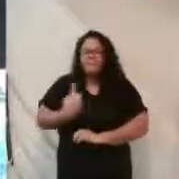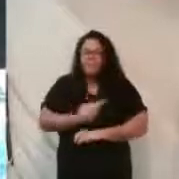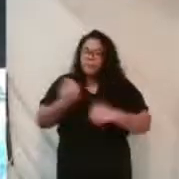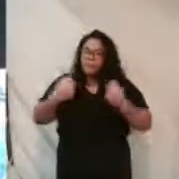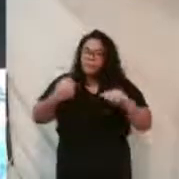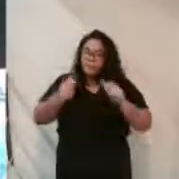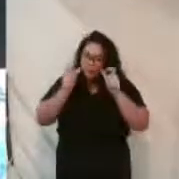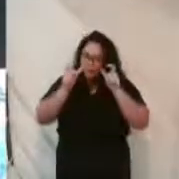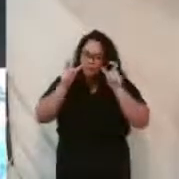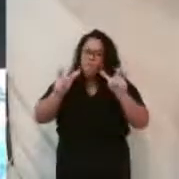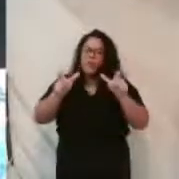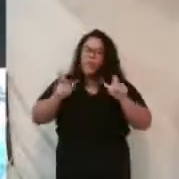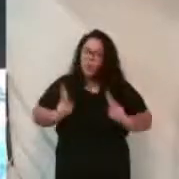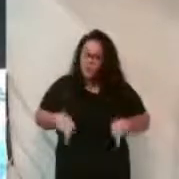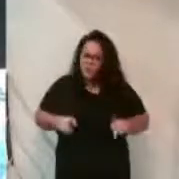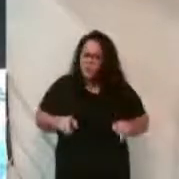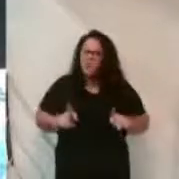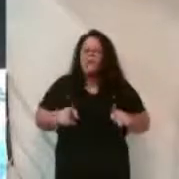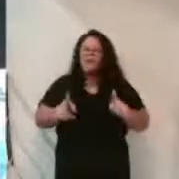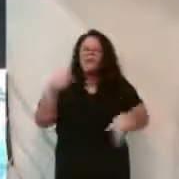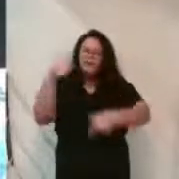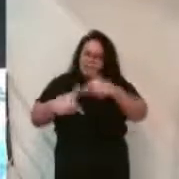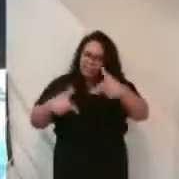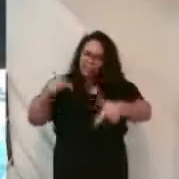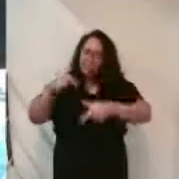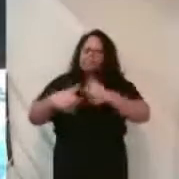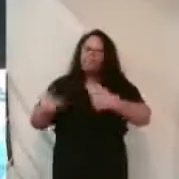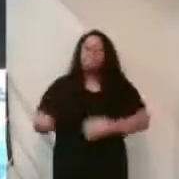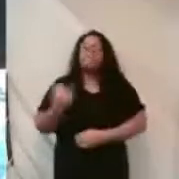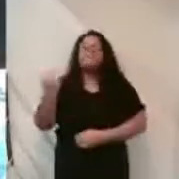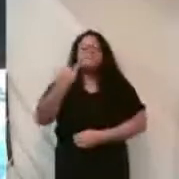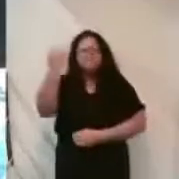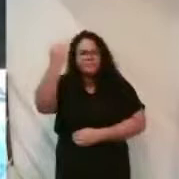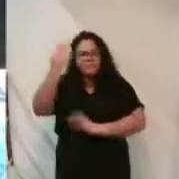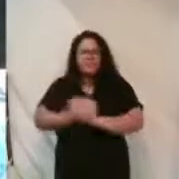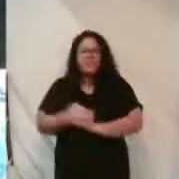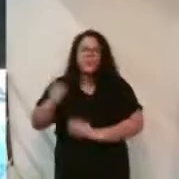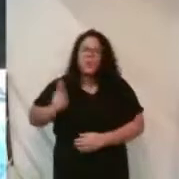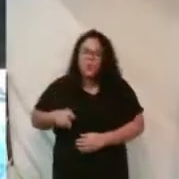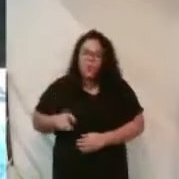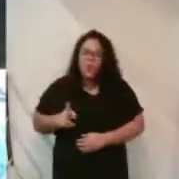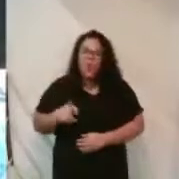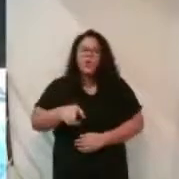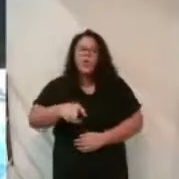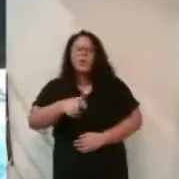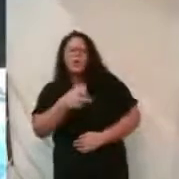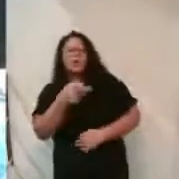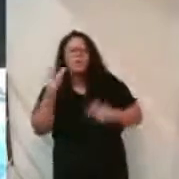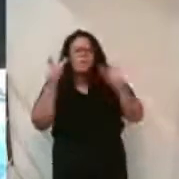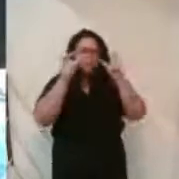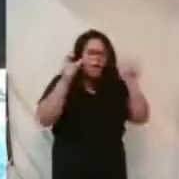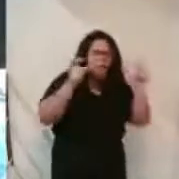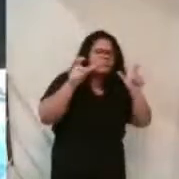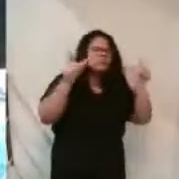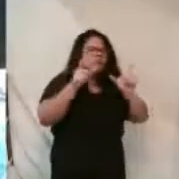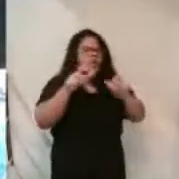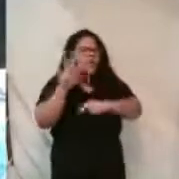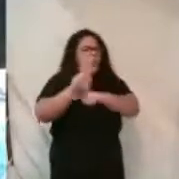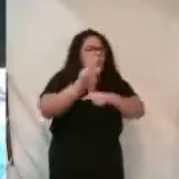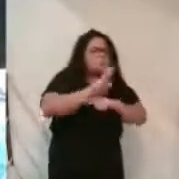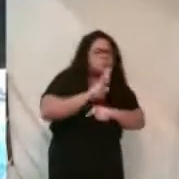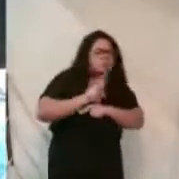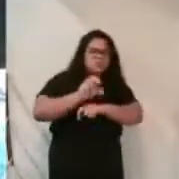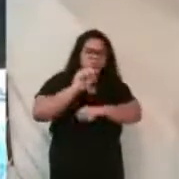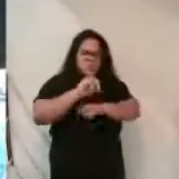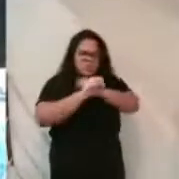essa articulação desse grupo aqui para a gente manter os lixões fechados e para a gente pegar essa articulação